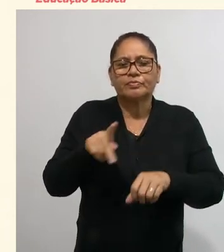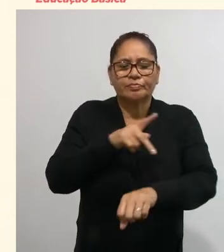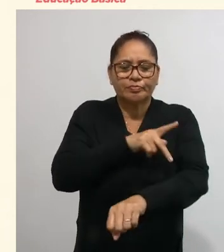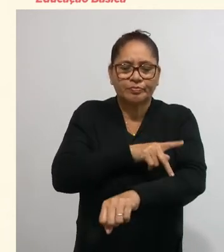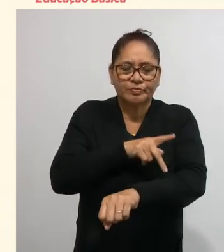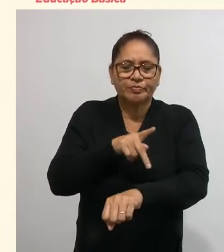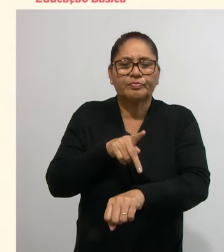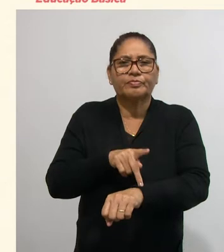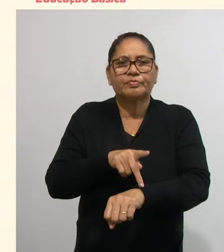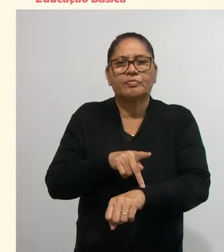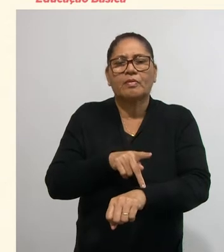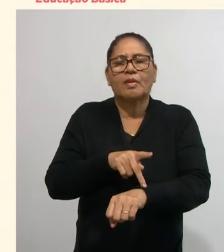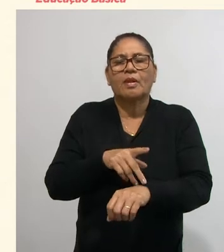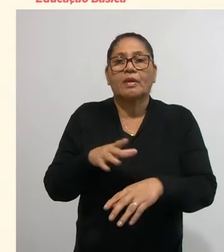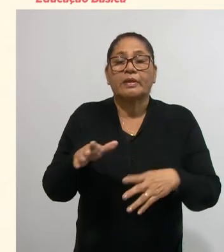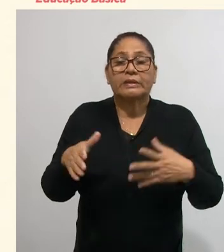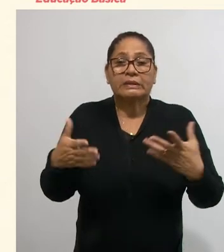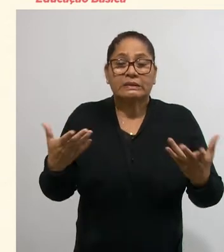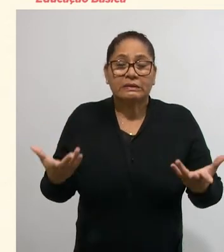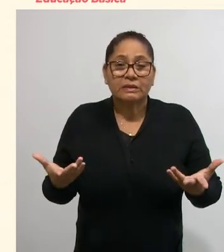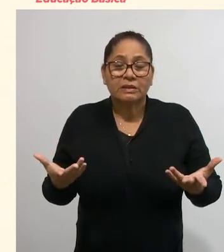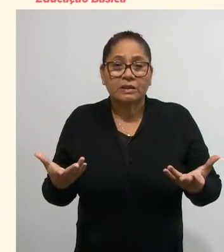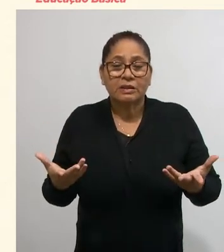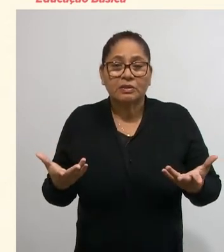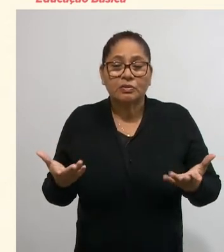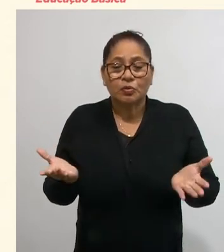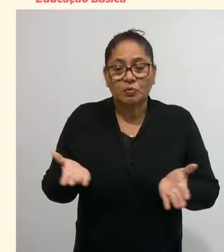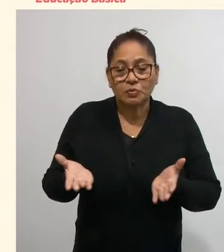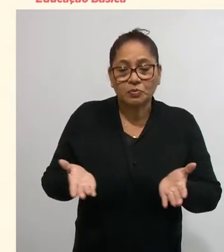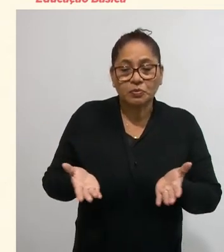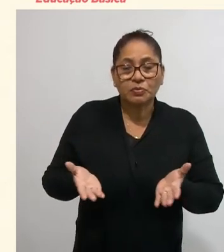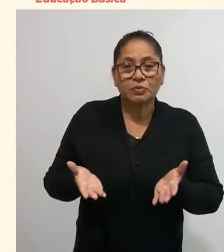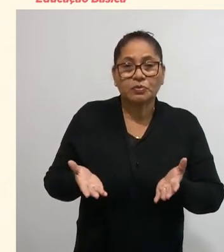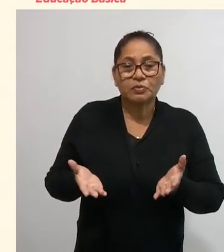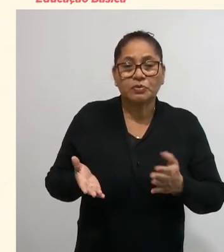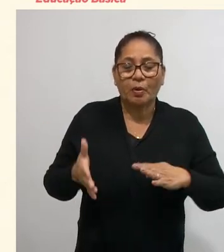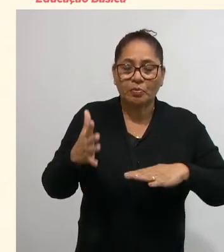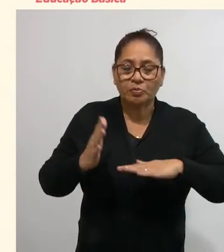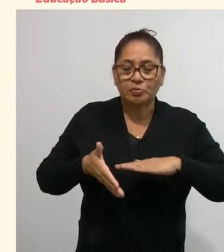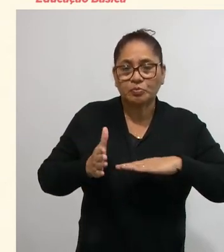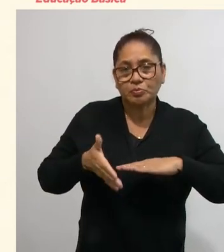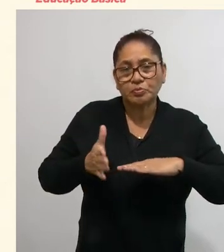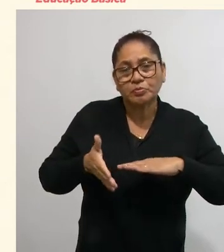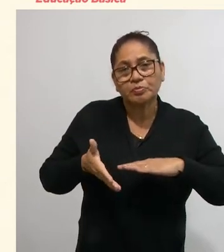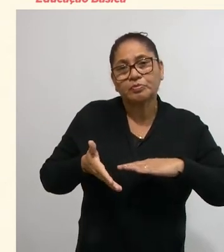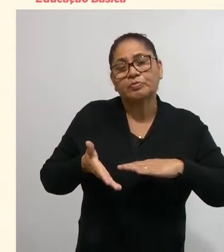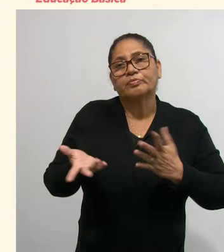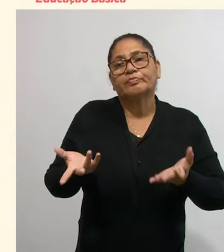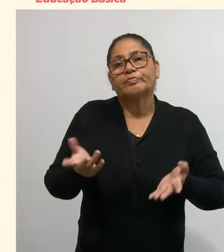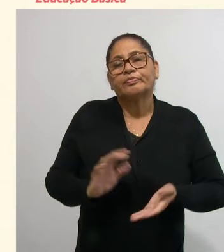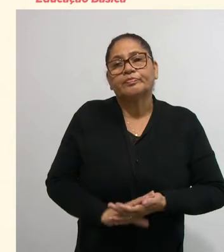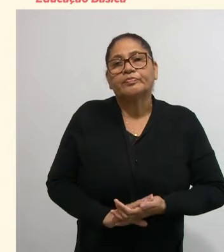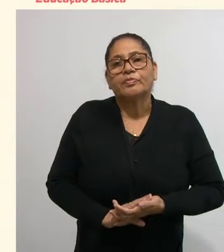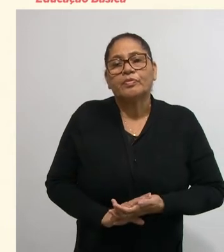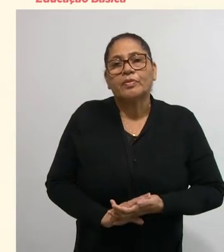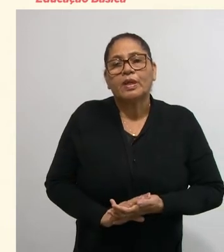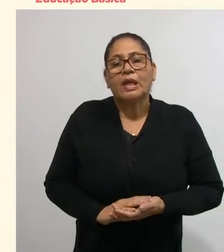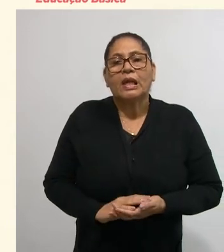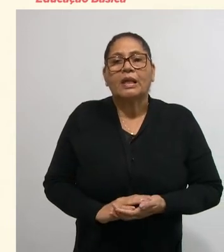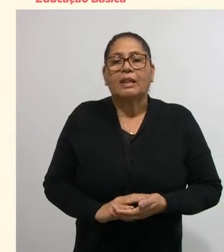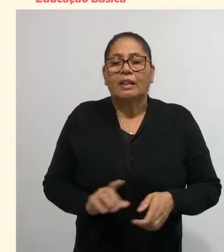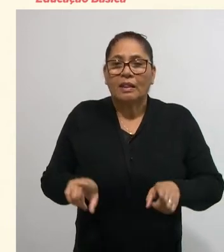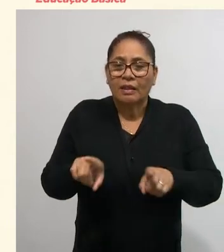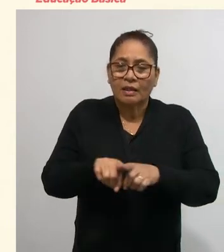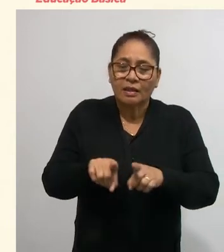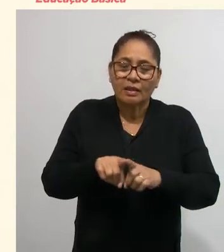pedagógico tanto na Perspectiva moderna conta contemporânea também